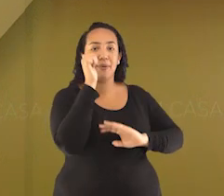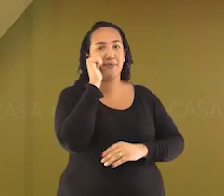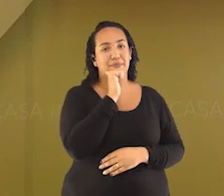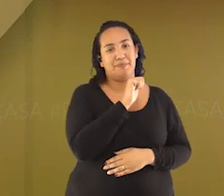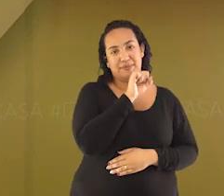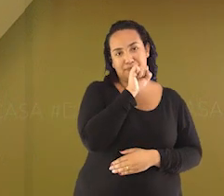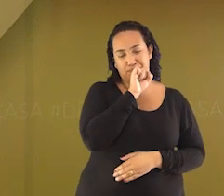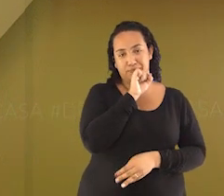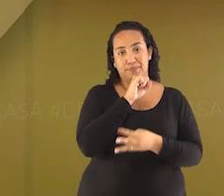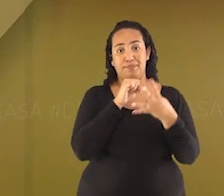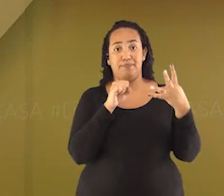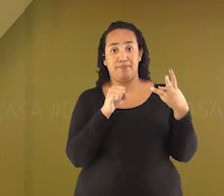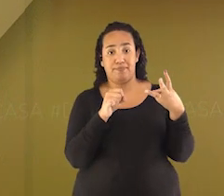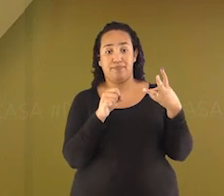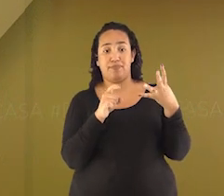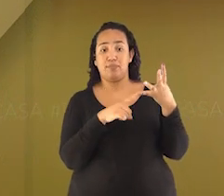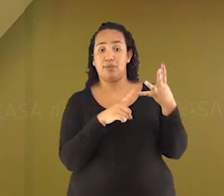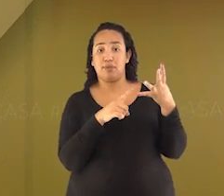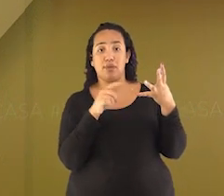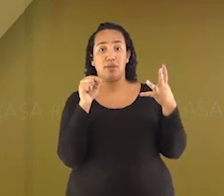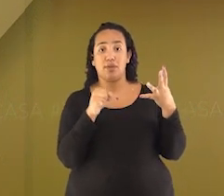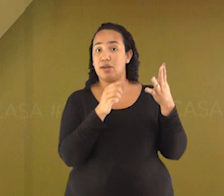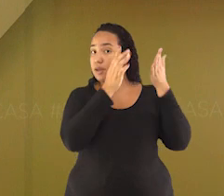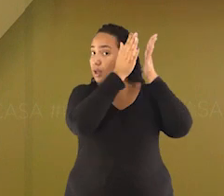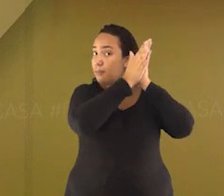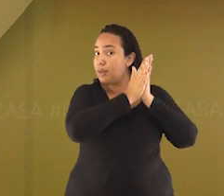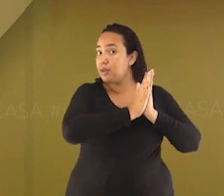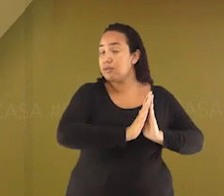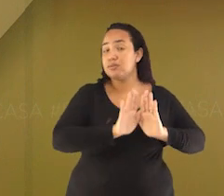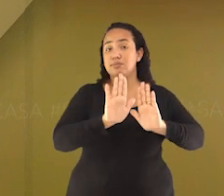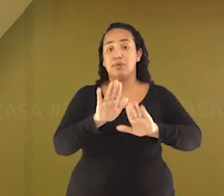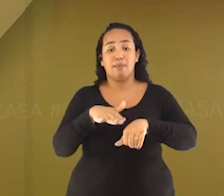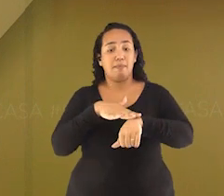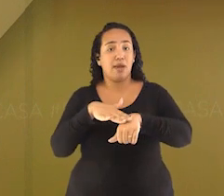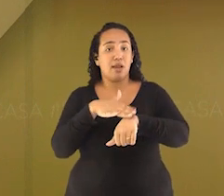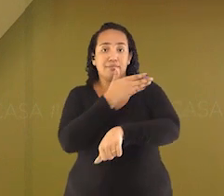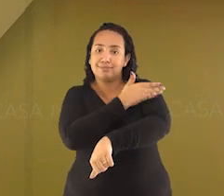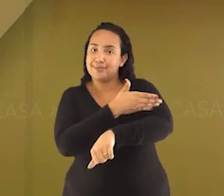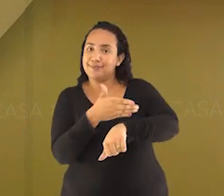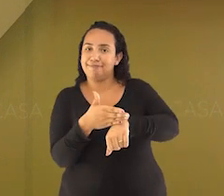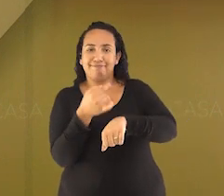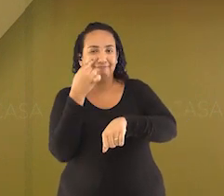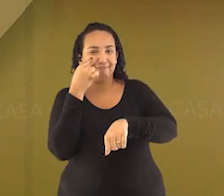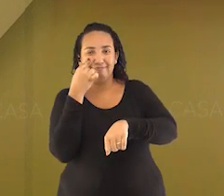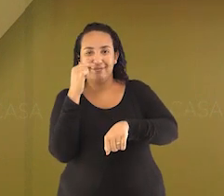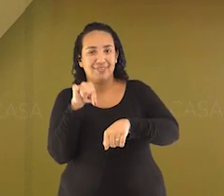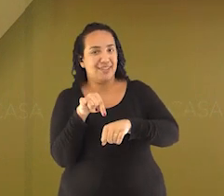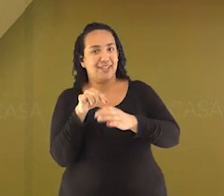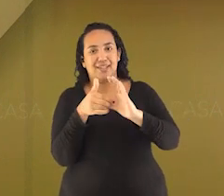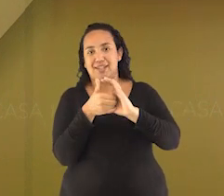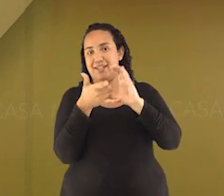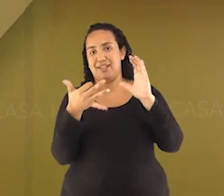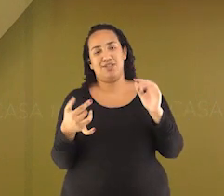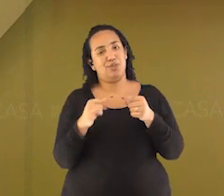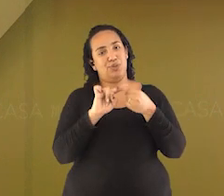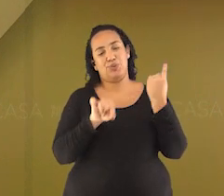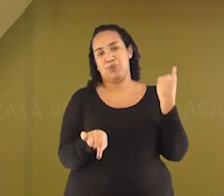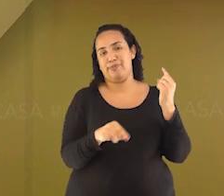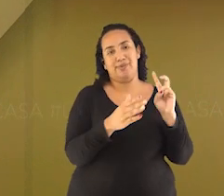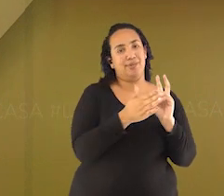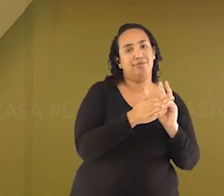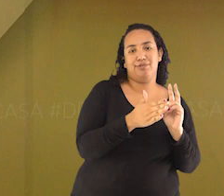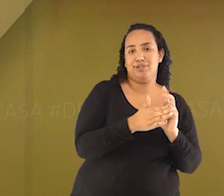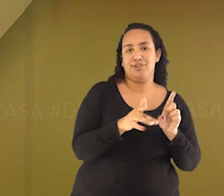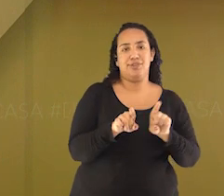mãe. Já a letra D traz os cabelos lisos, mas a pele branca. Mais uma vez se trata de uma característica que não é